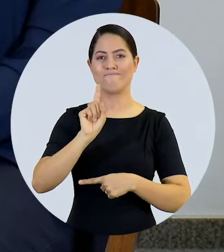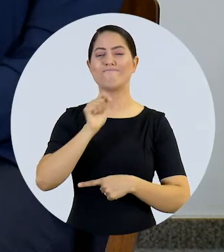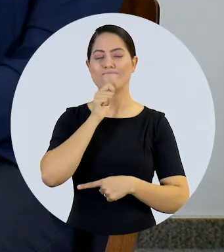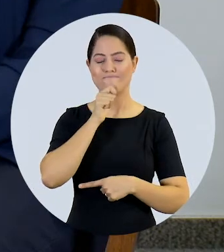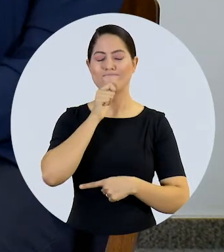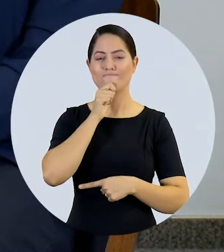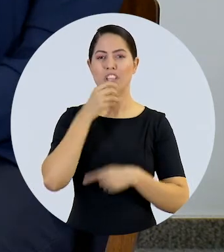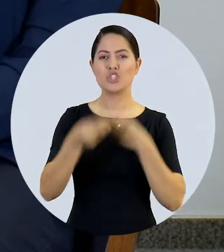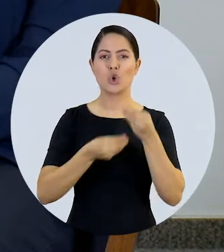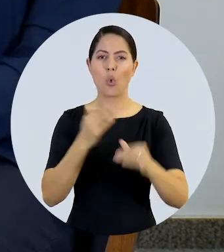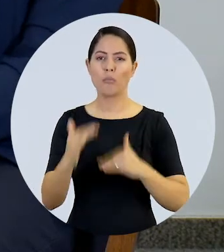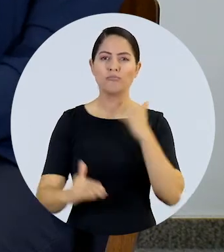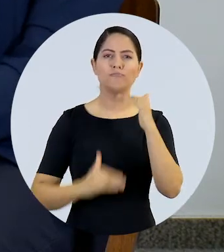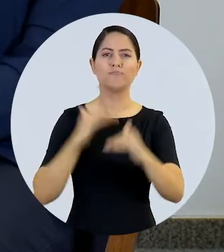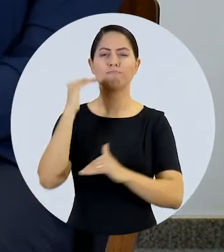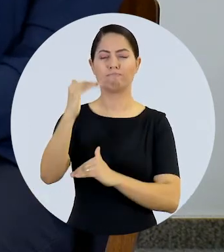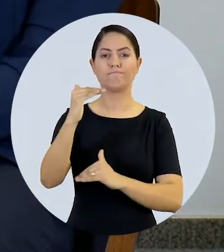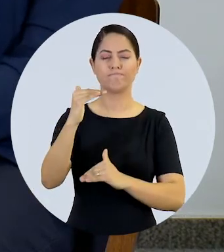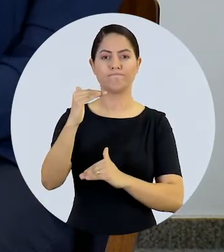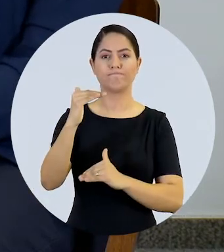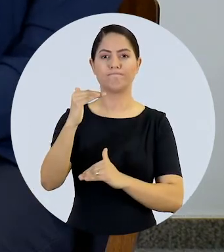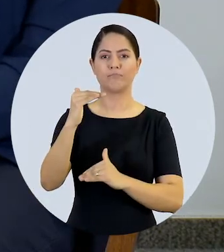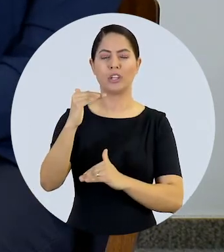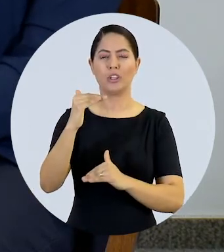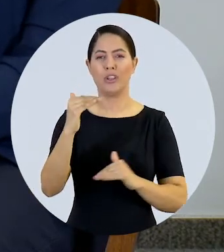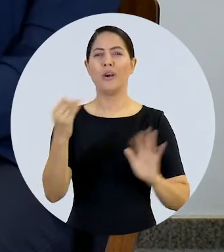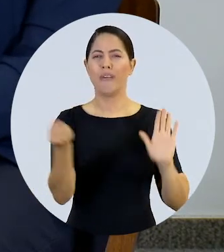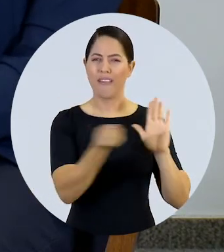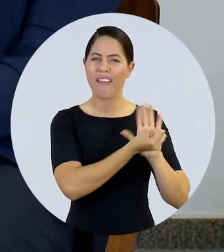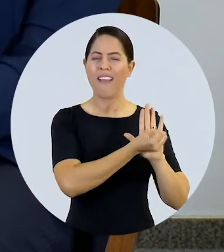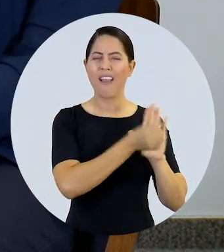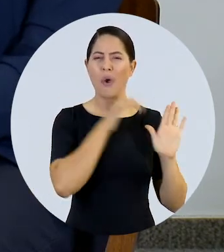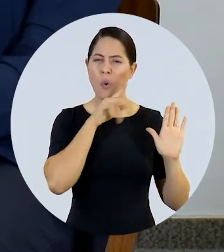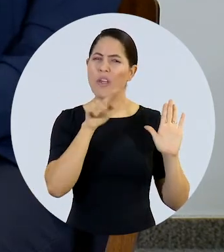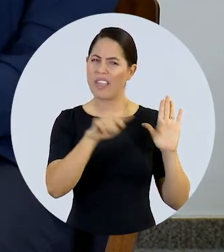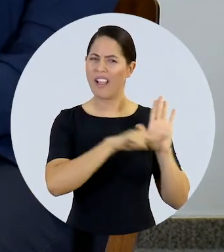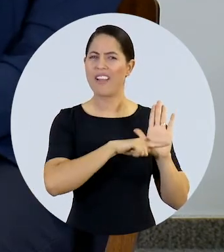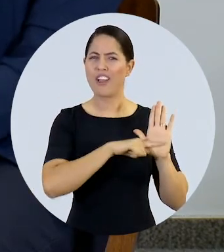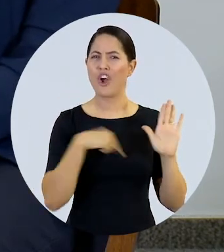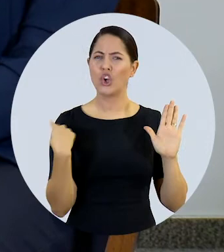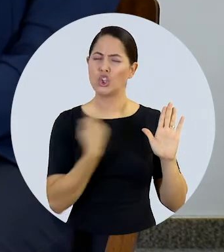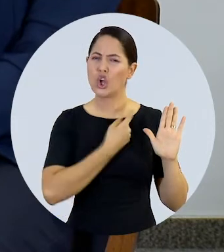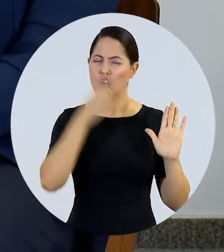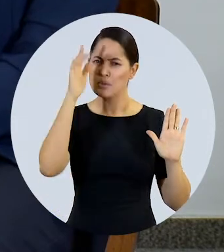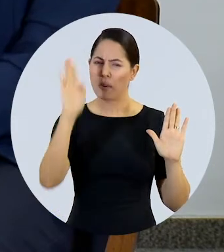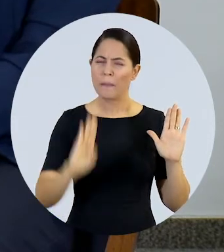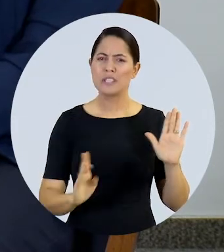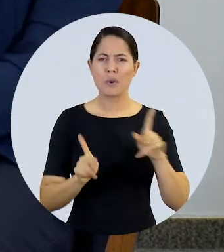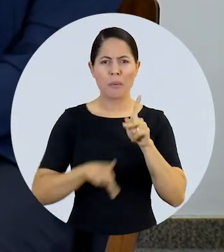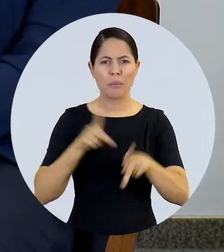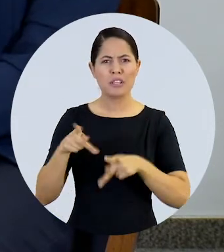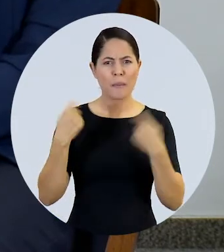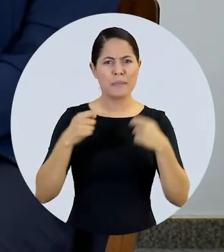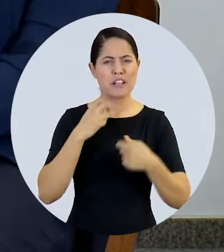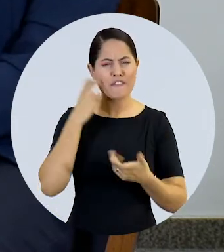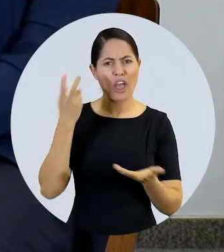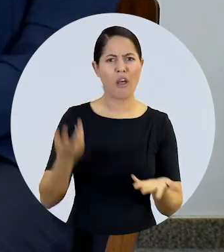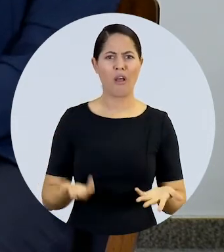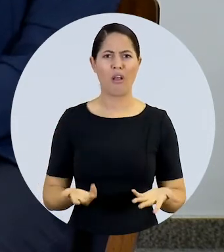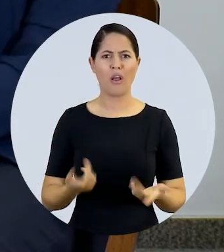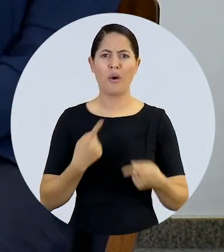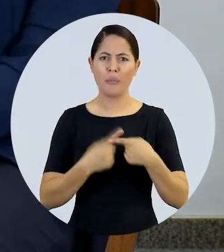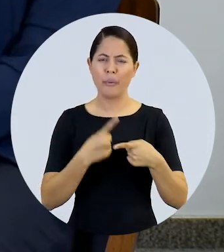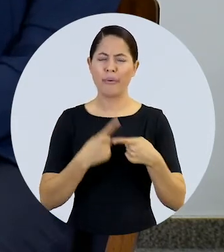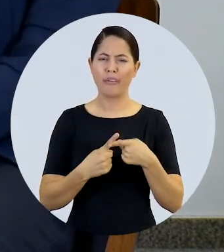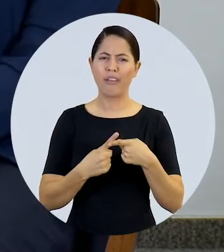você avançar no sentido de você superar essa marca, que é uma mancha negativa, que nós deveríamos nos envergonhar